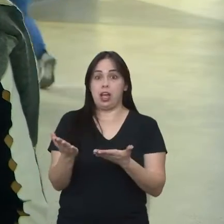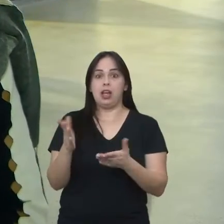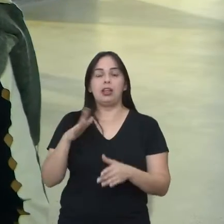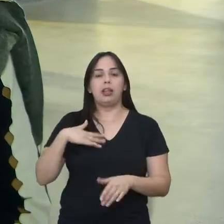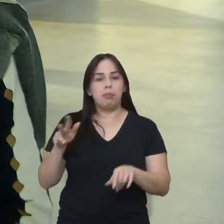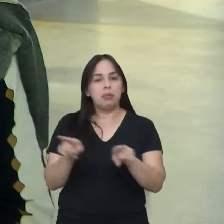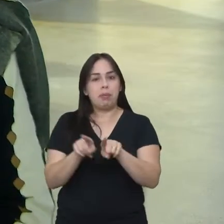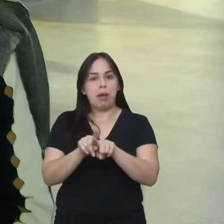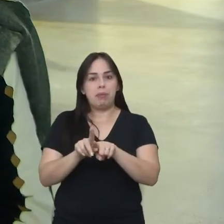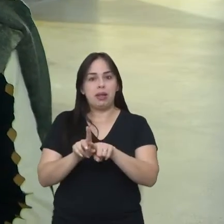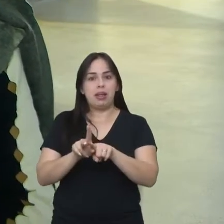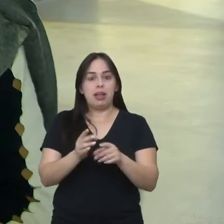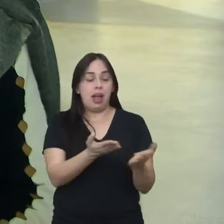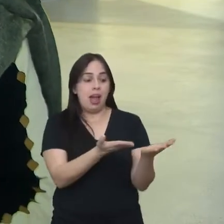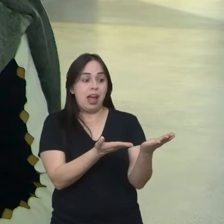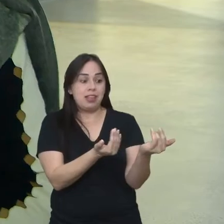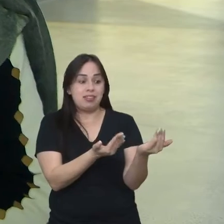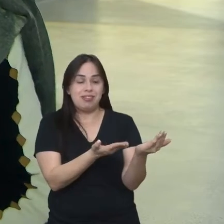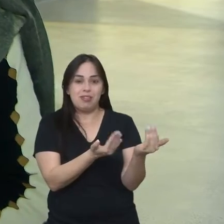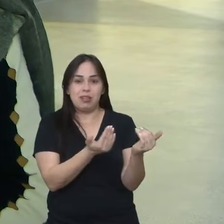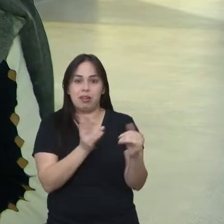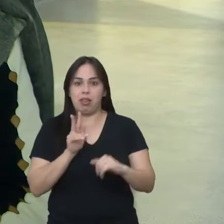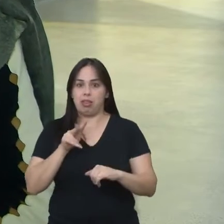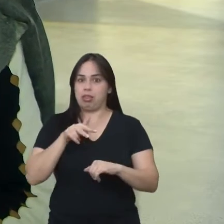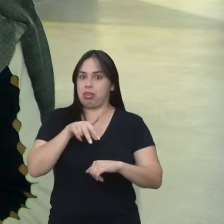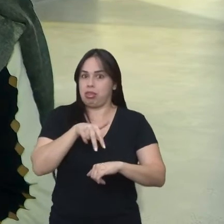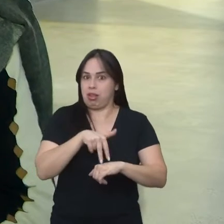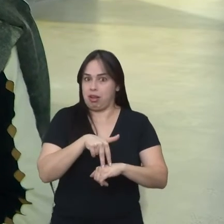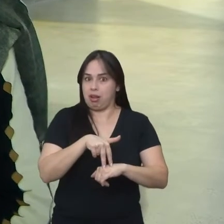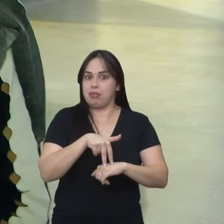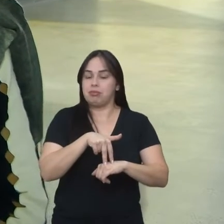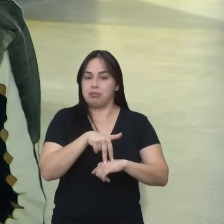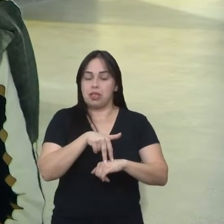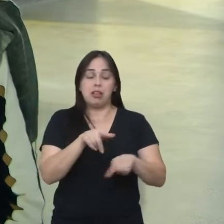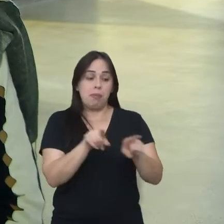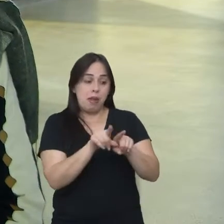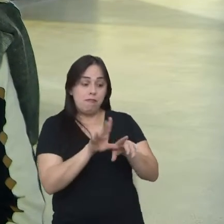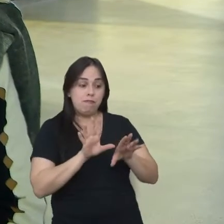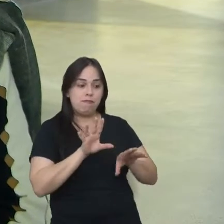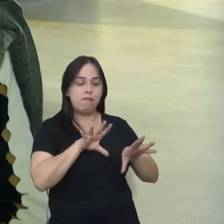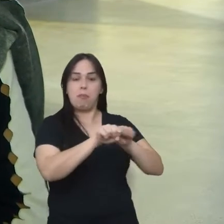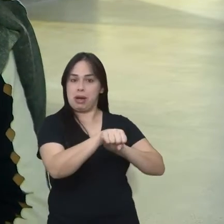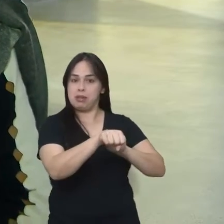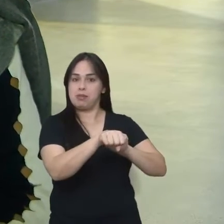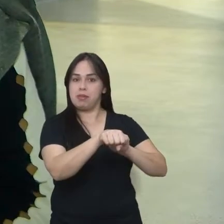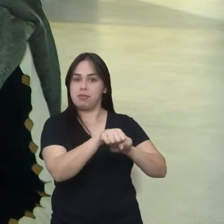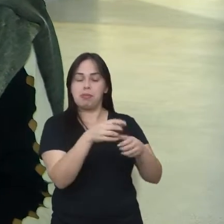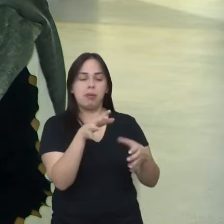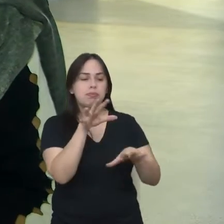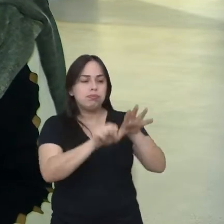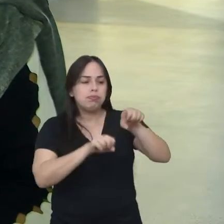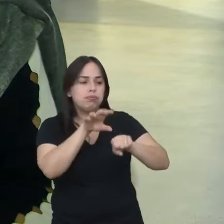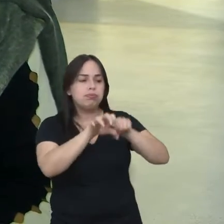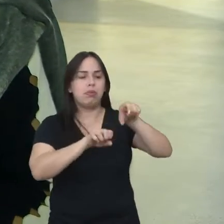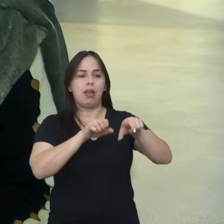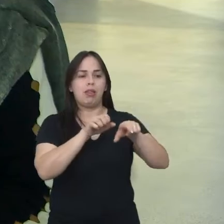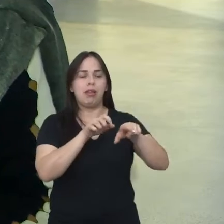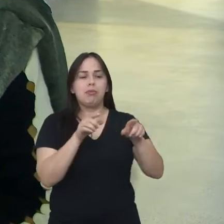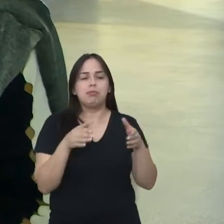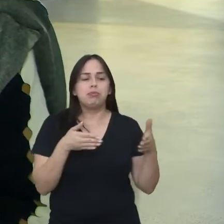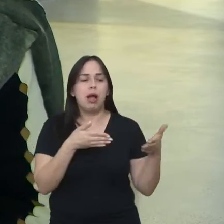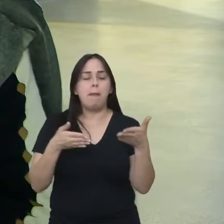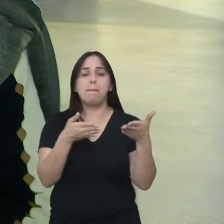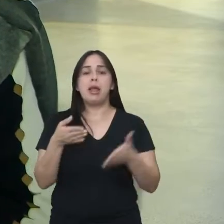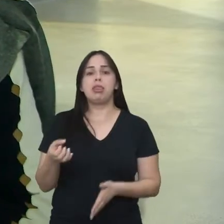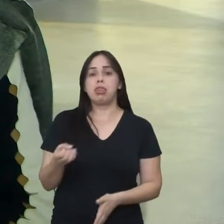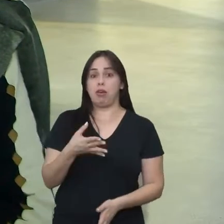a juventude negra possa ter algum grau de esperança, possa ter algum grau de formação para buscar